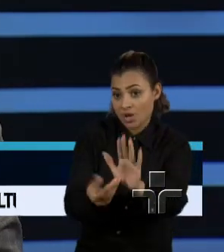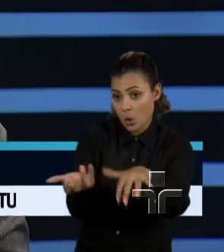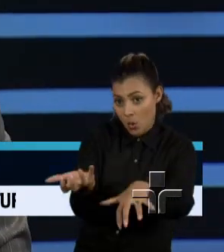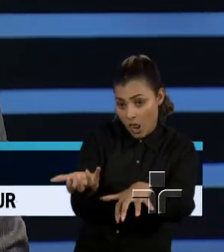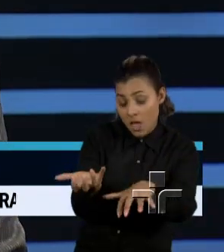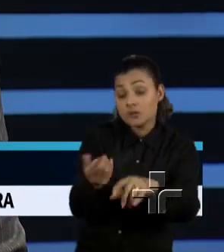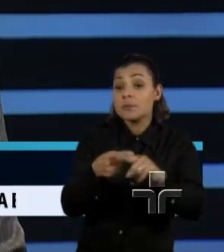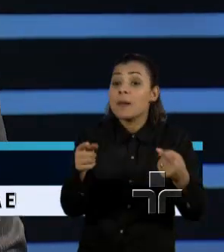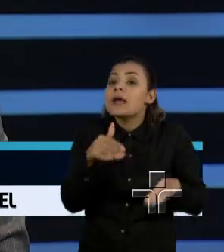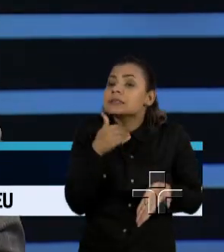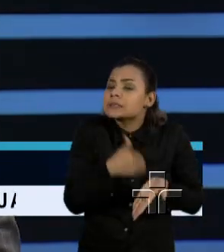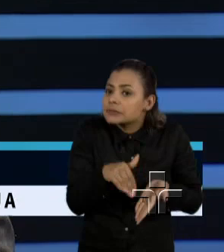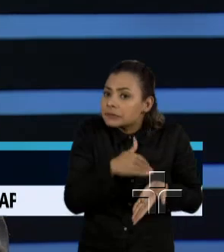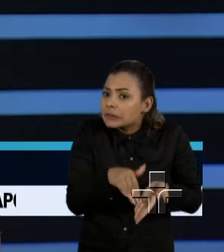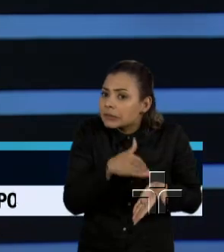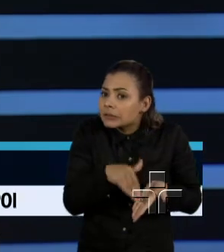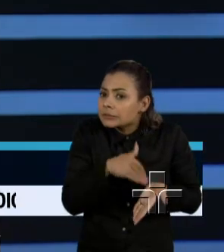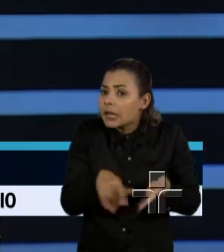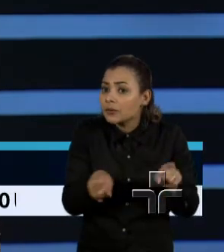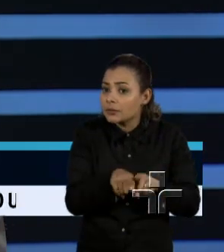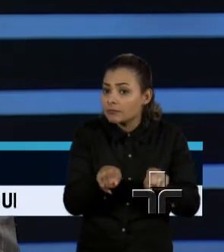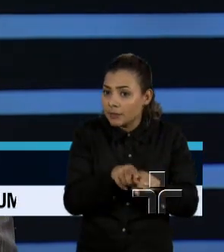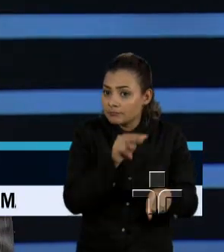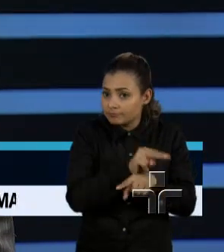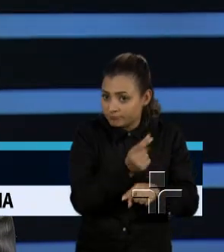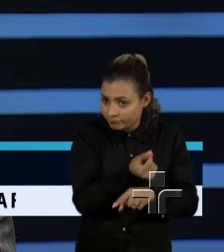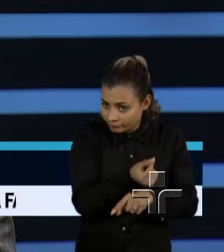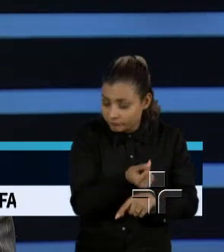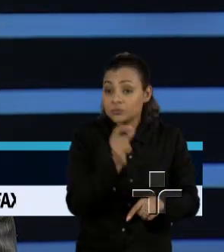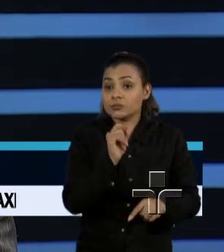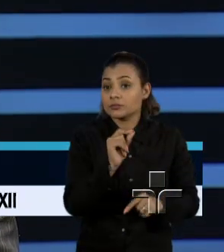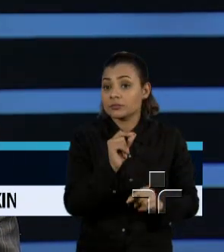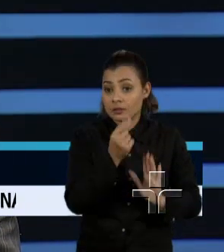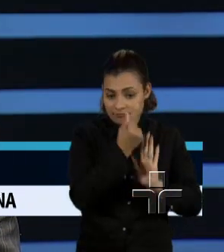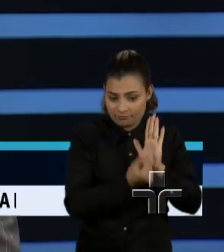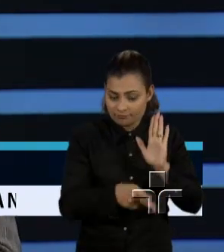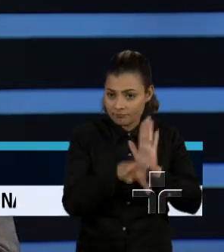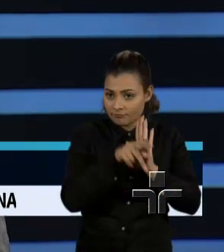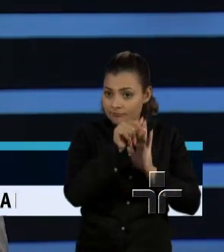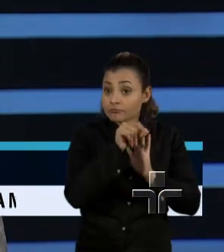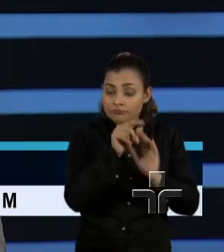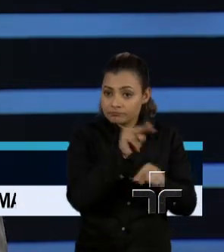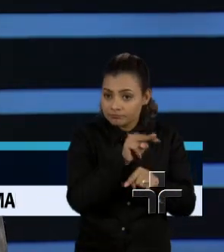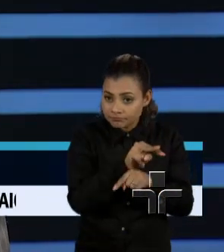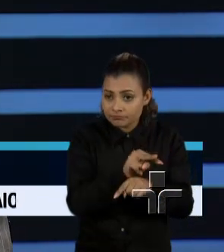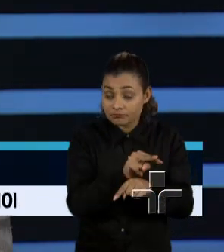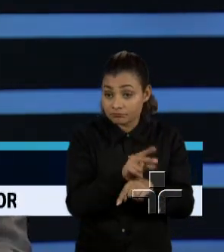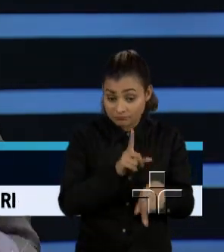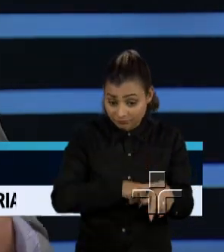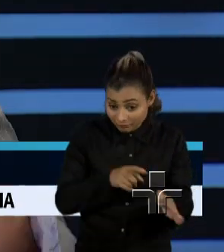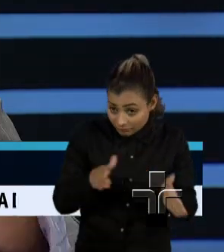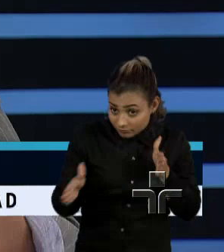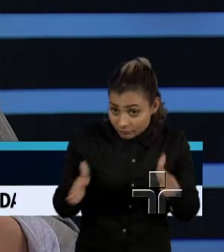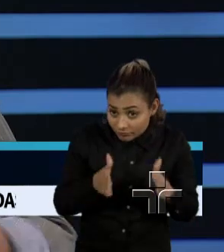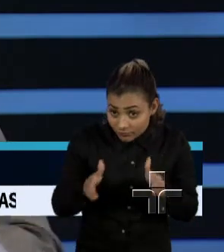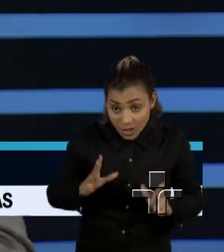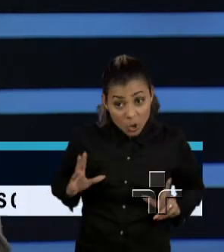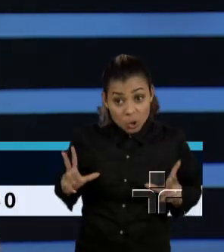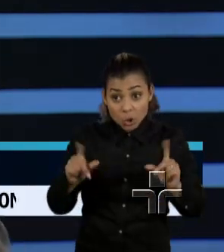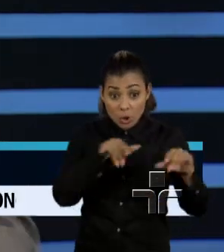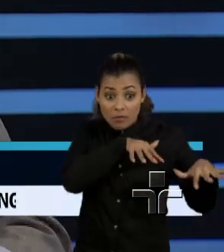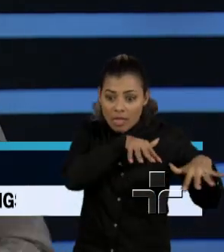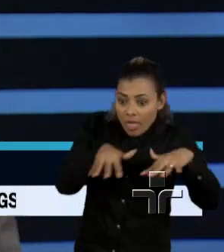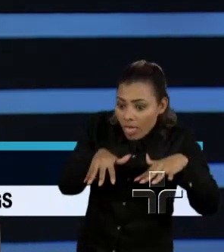e o secretário da Receita, ele não está, nesse momento, com todas as